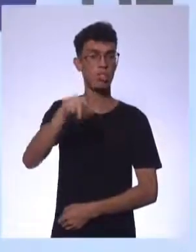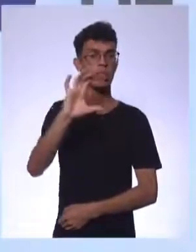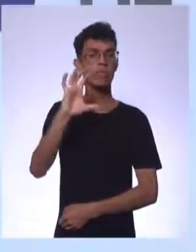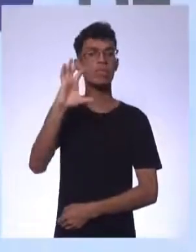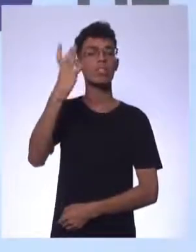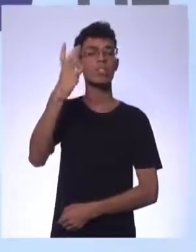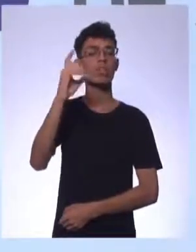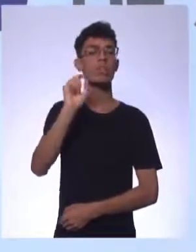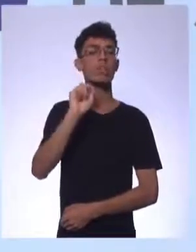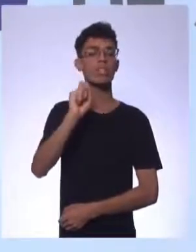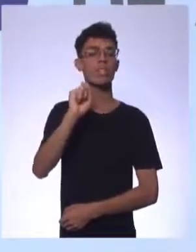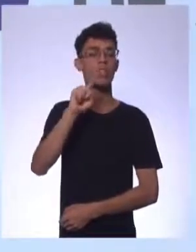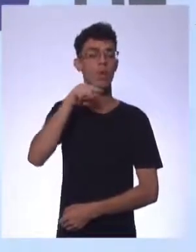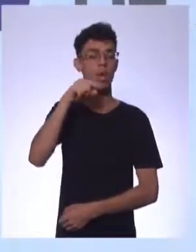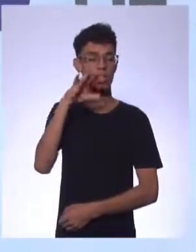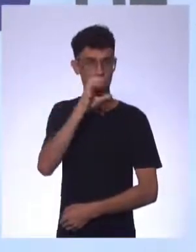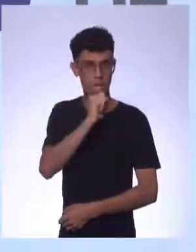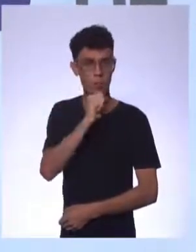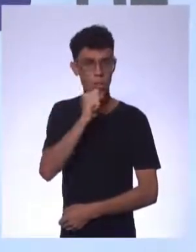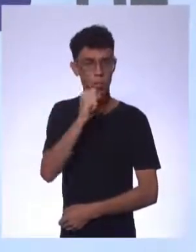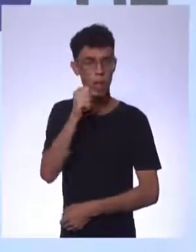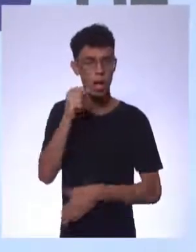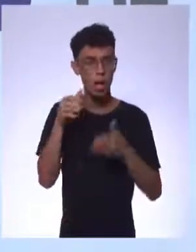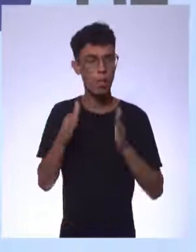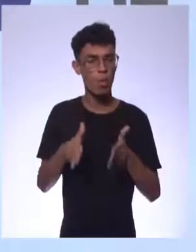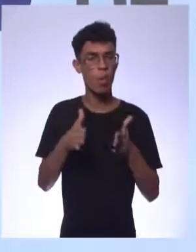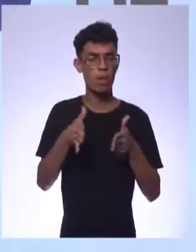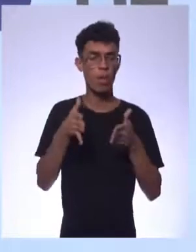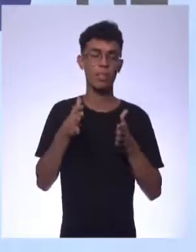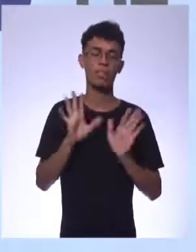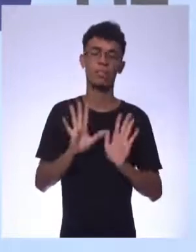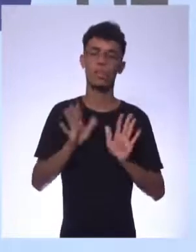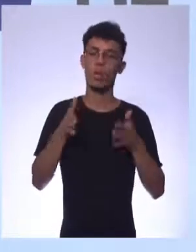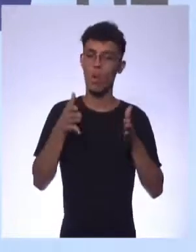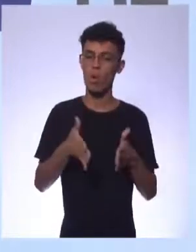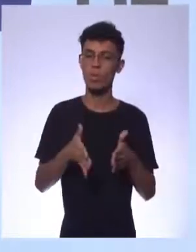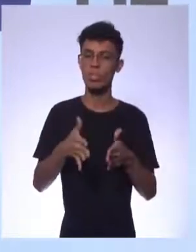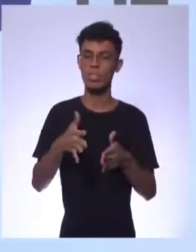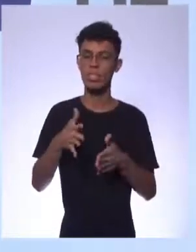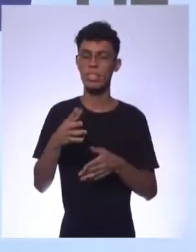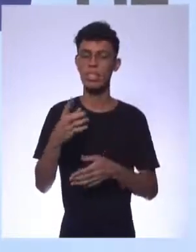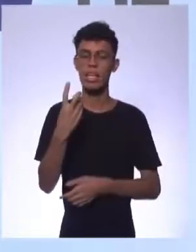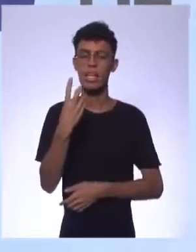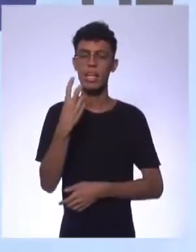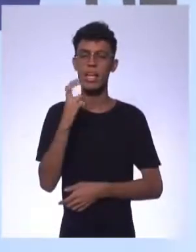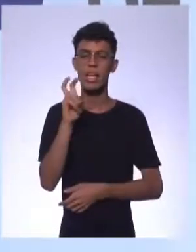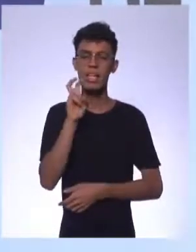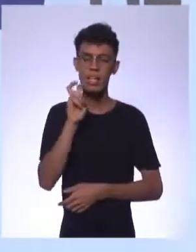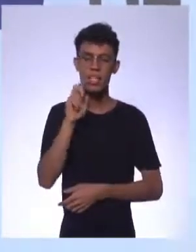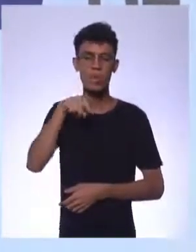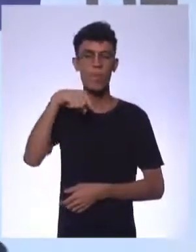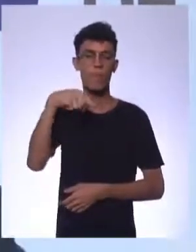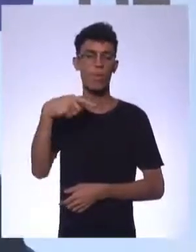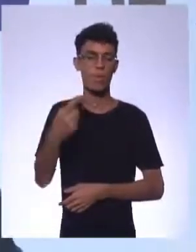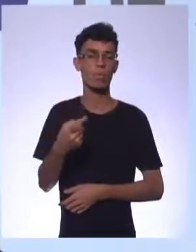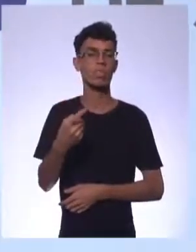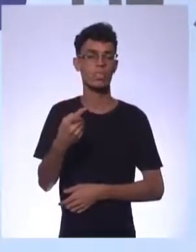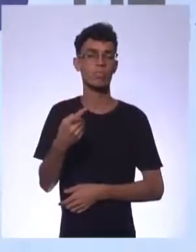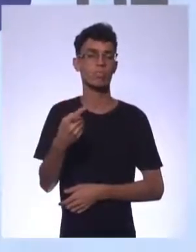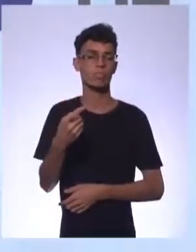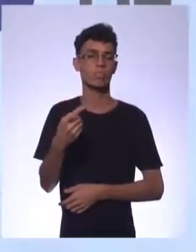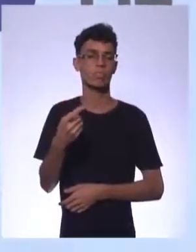seja, no próximo sábado, hoje estamos falando de uma quinta-feira, né, ou seja, depois de amanhã,